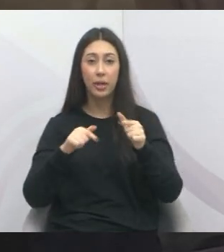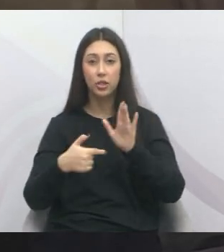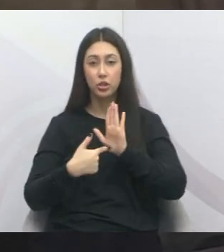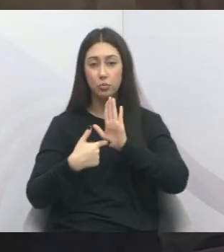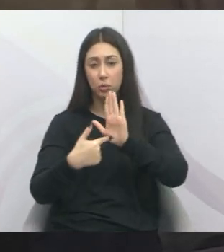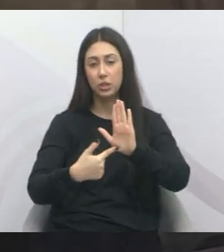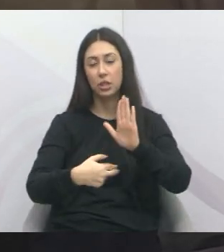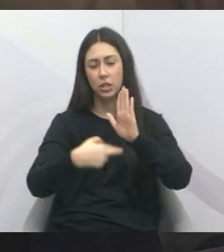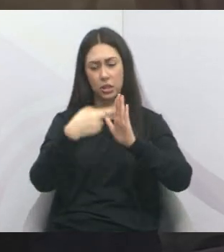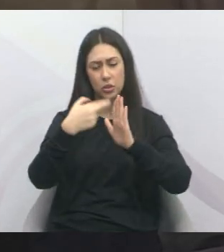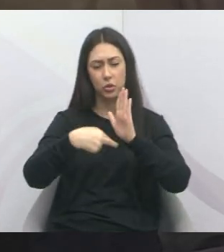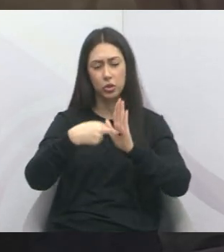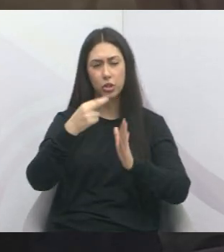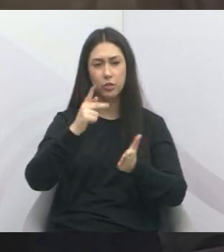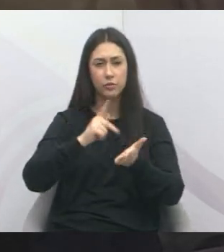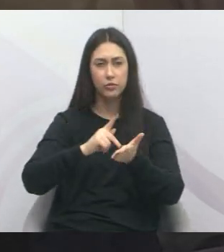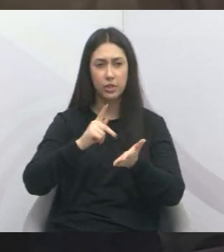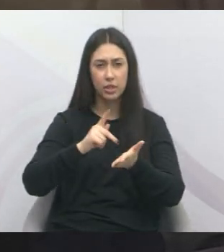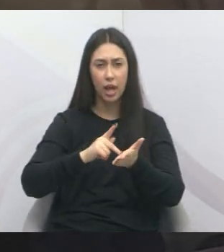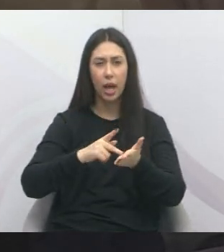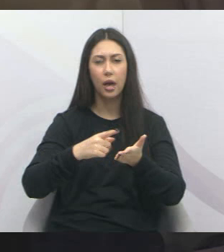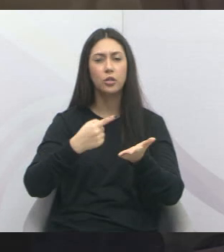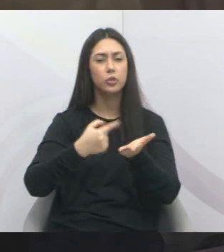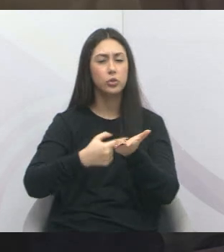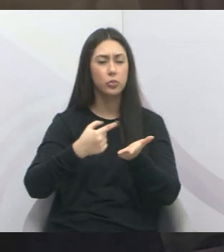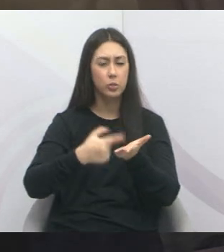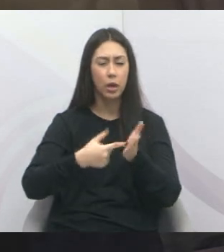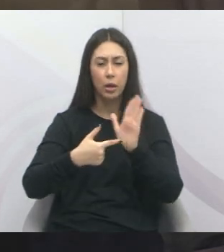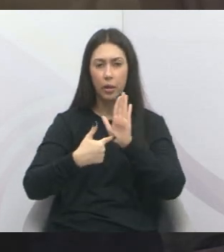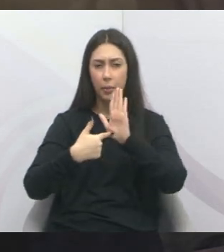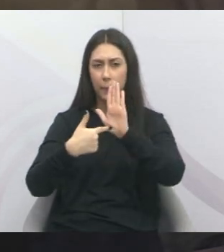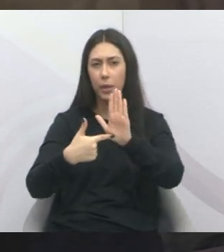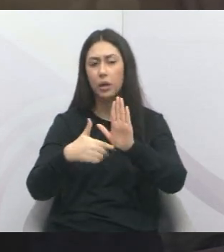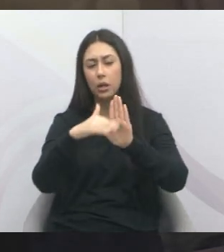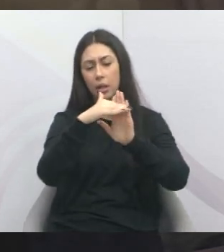cirurgia, transparência, né, nas consultas, transparência na